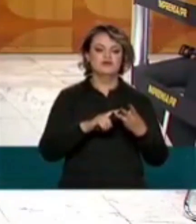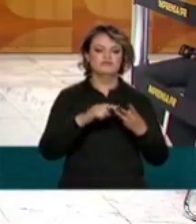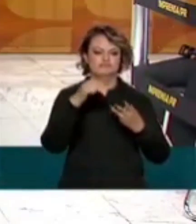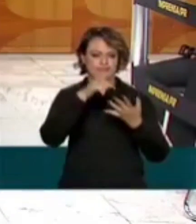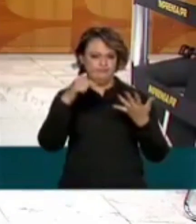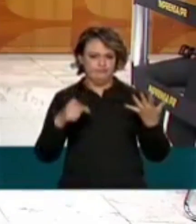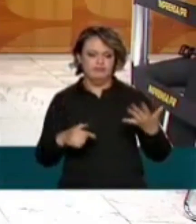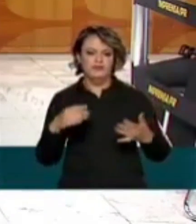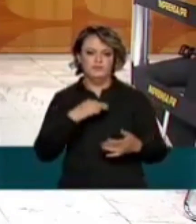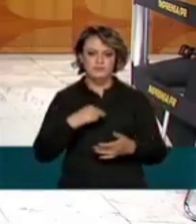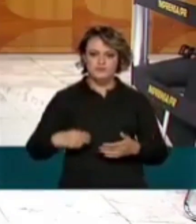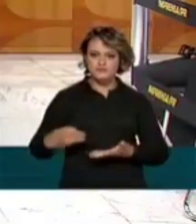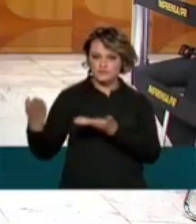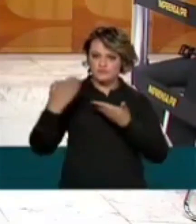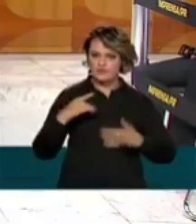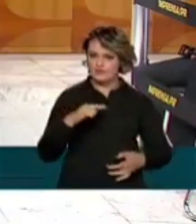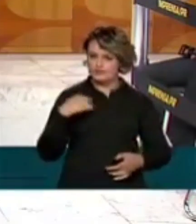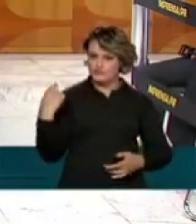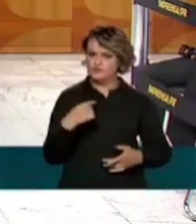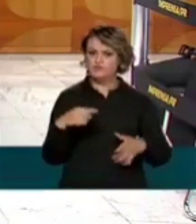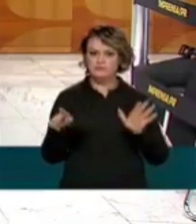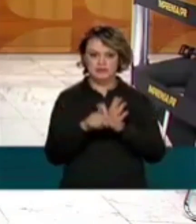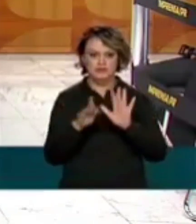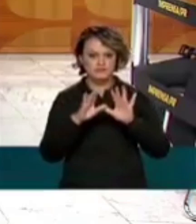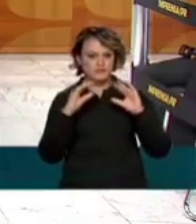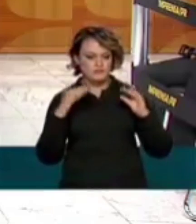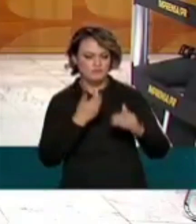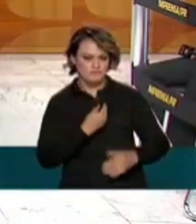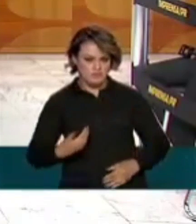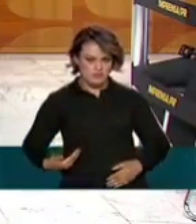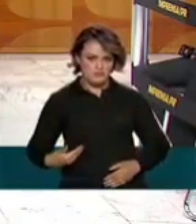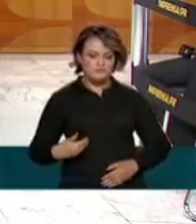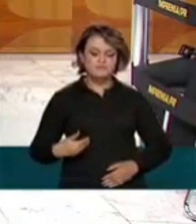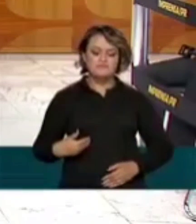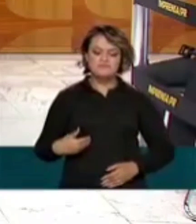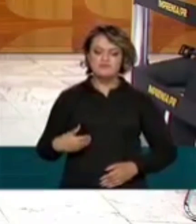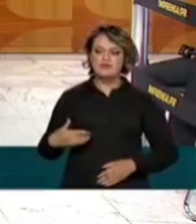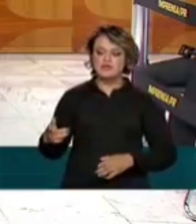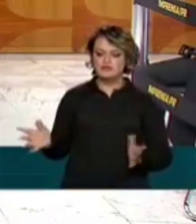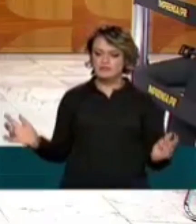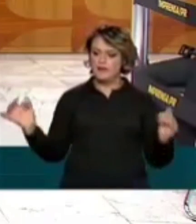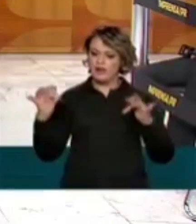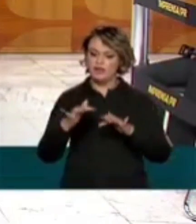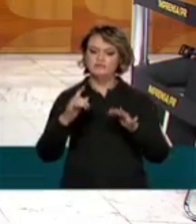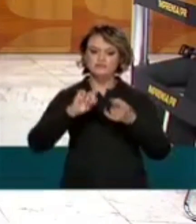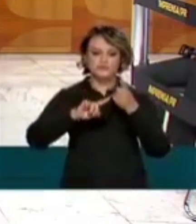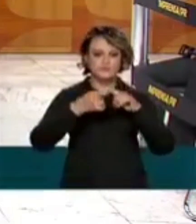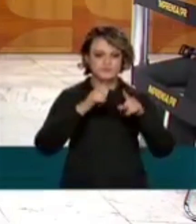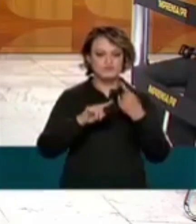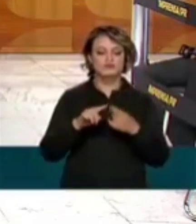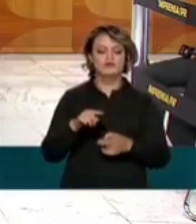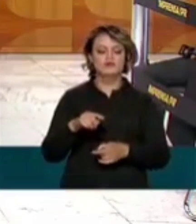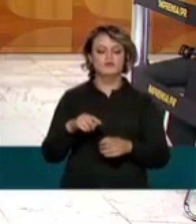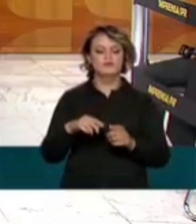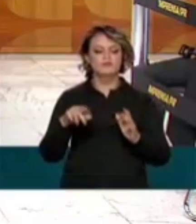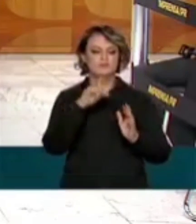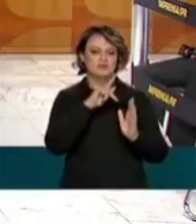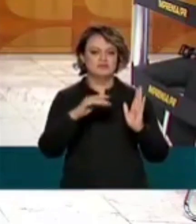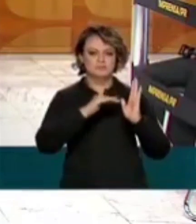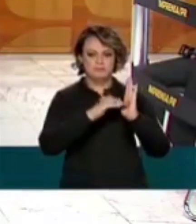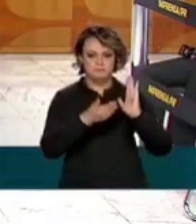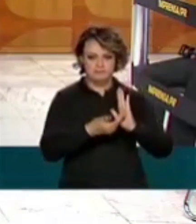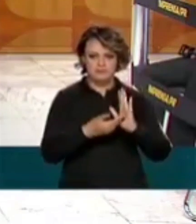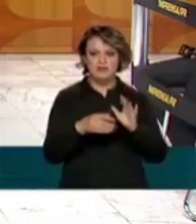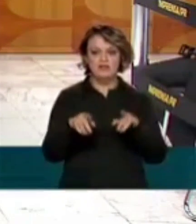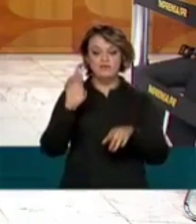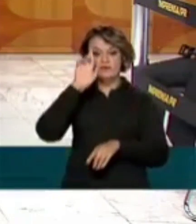Saxida, e integrantes do governo, para que fosse discutido com o presidente da Câmara, presidente do Senado e relator do